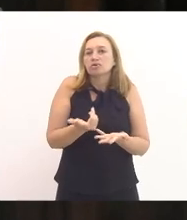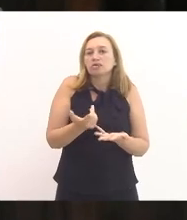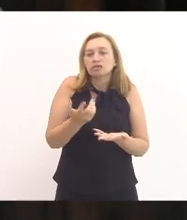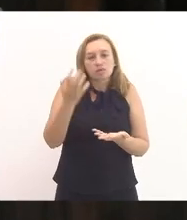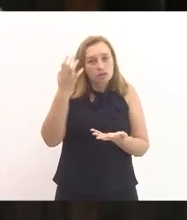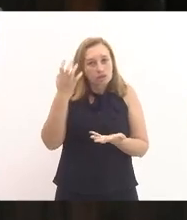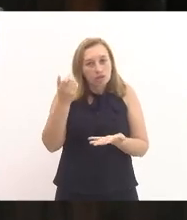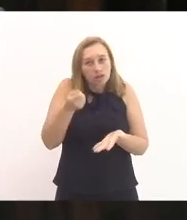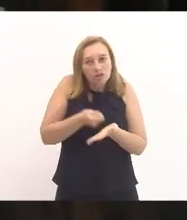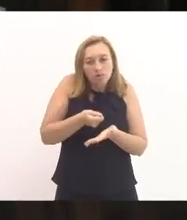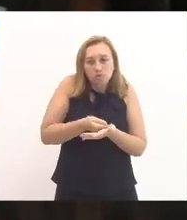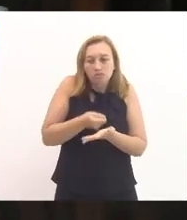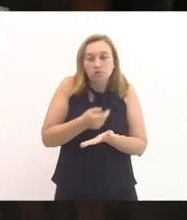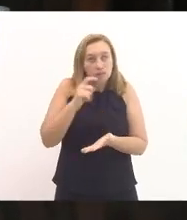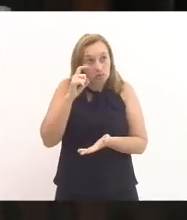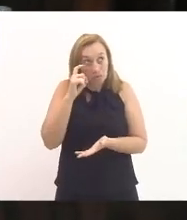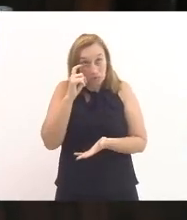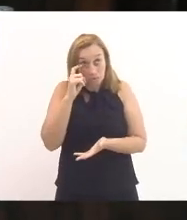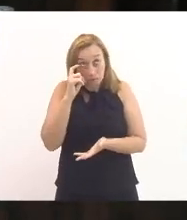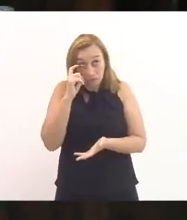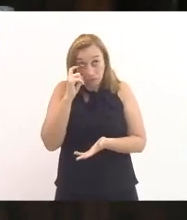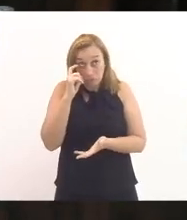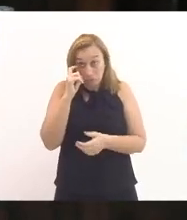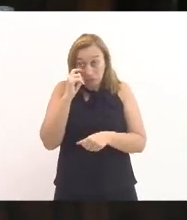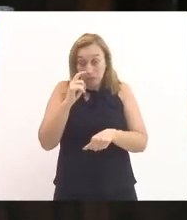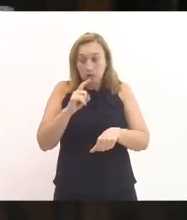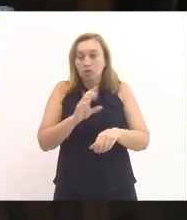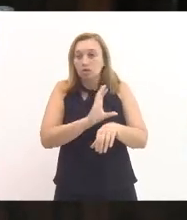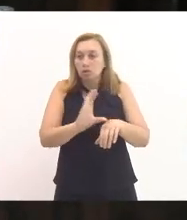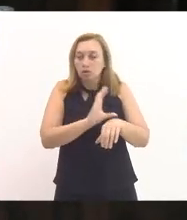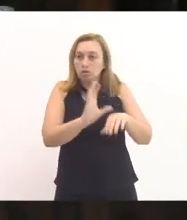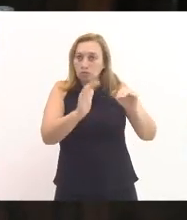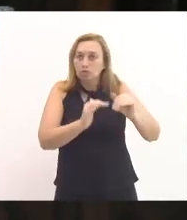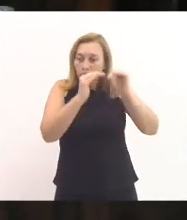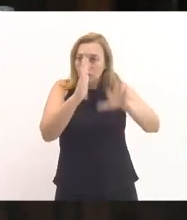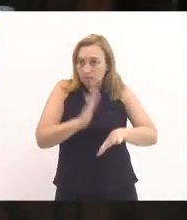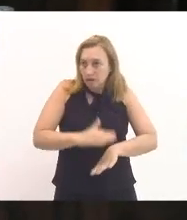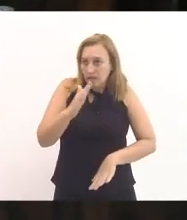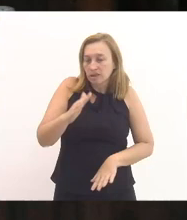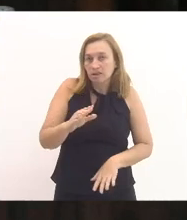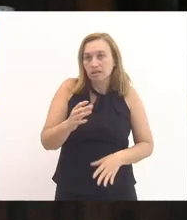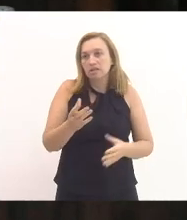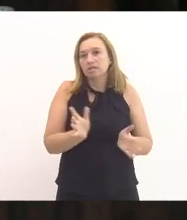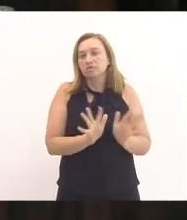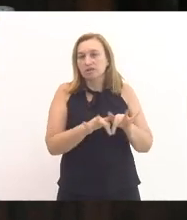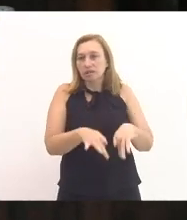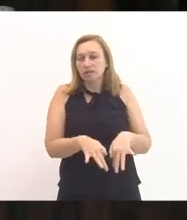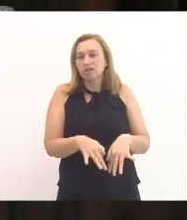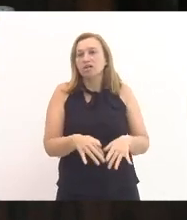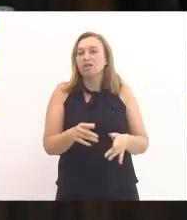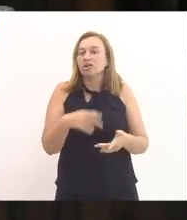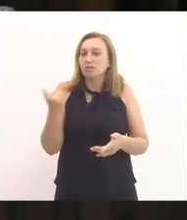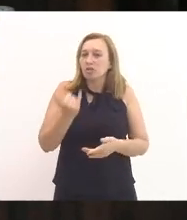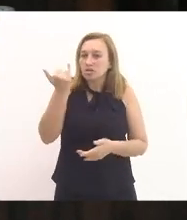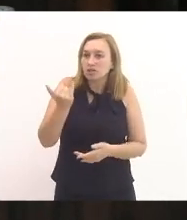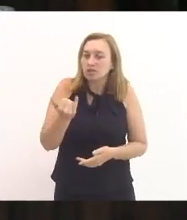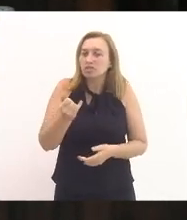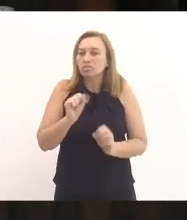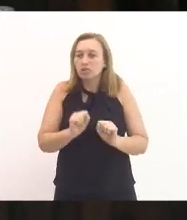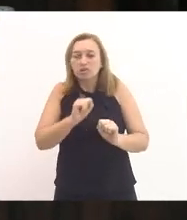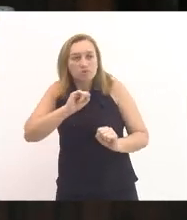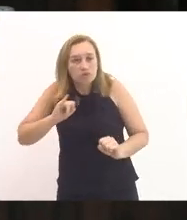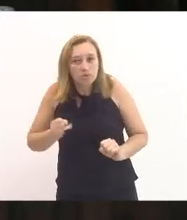da Positiva e também de vencimento curso superior entre outras mais por isso é importante é compilação E que possamos